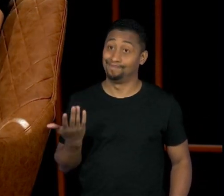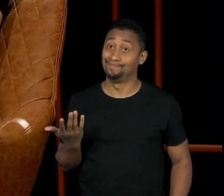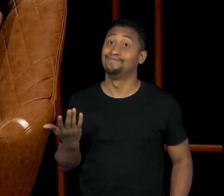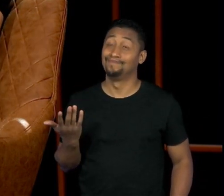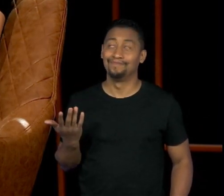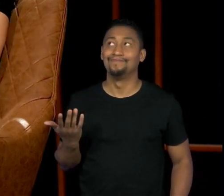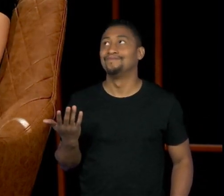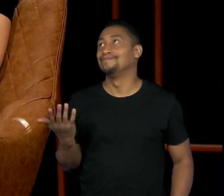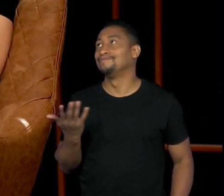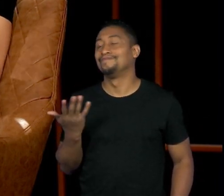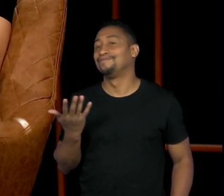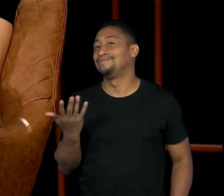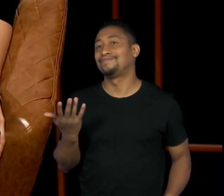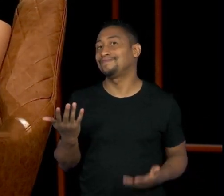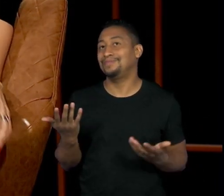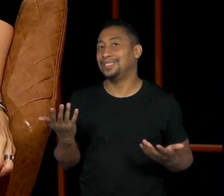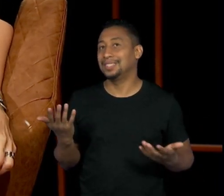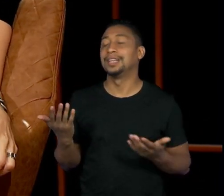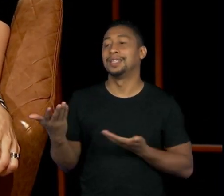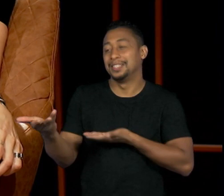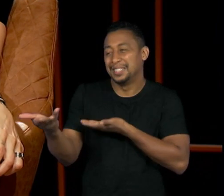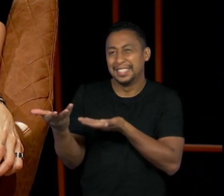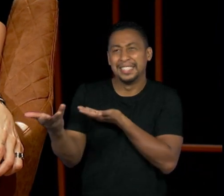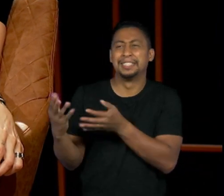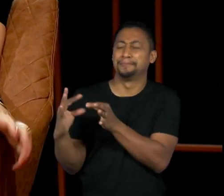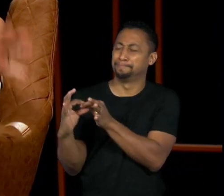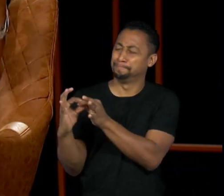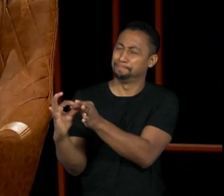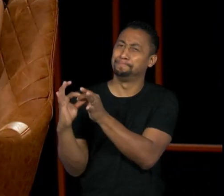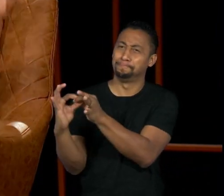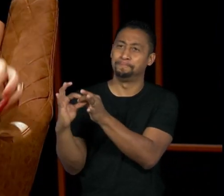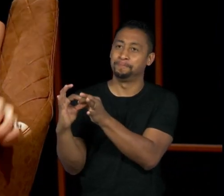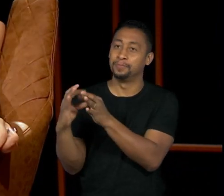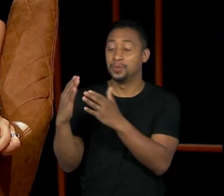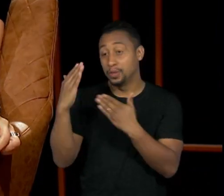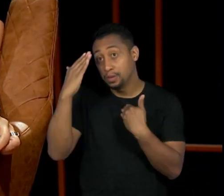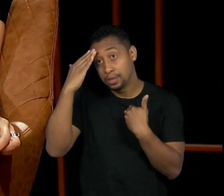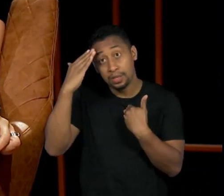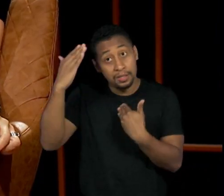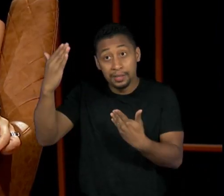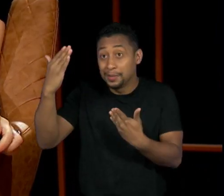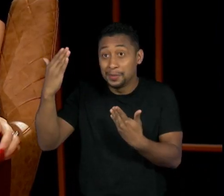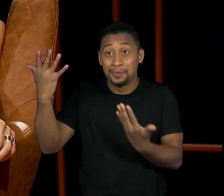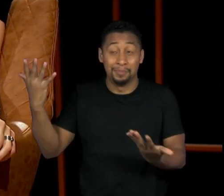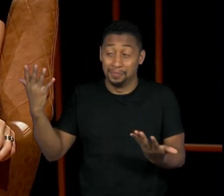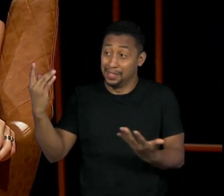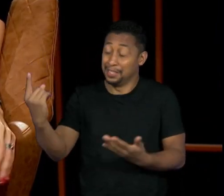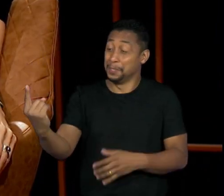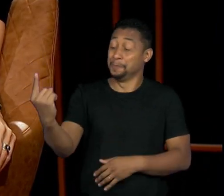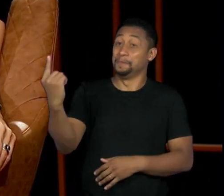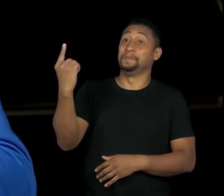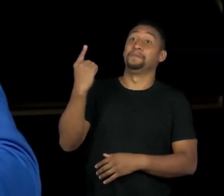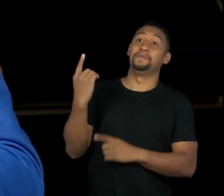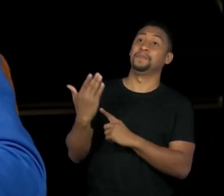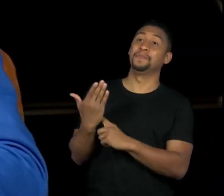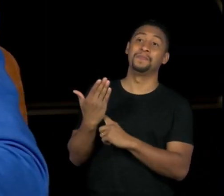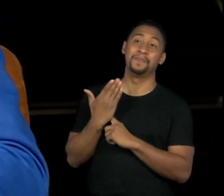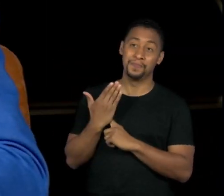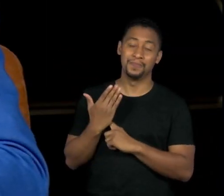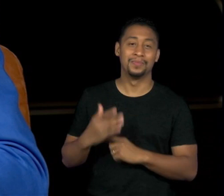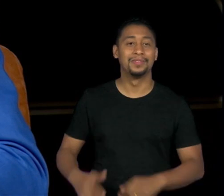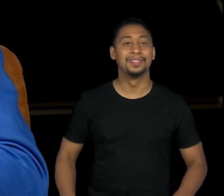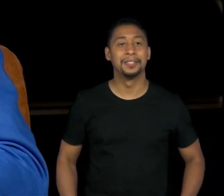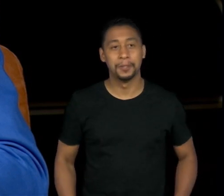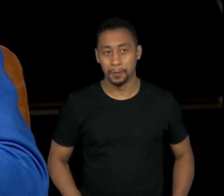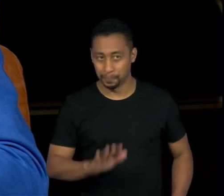é isso, a gente está muito ligado, eu e ele, e eu só agradeço ao universo por essa pessoa ter aparecido na minha vida, assim. Bom, nós vamos